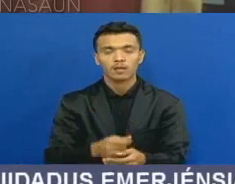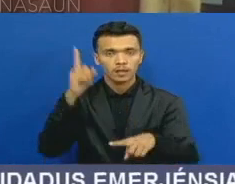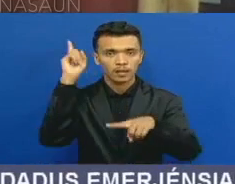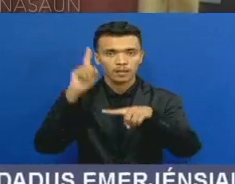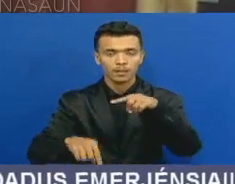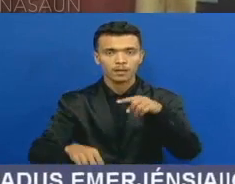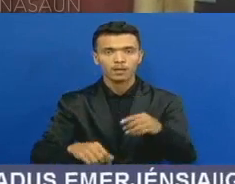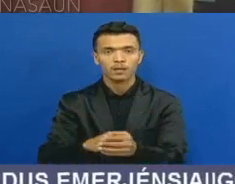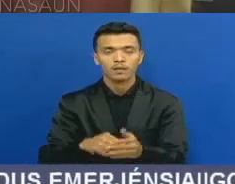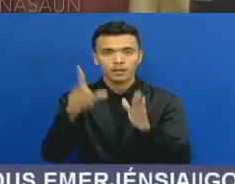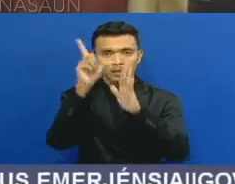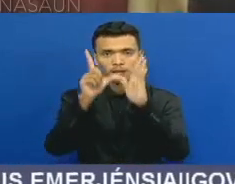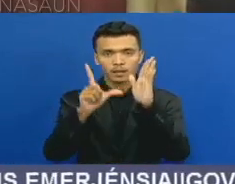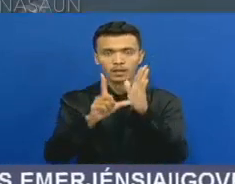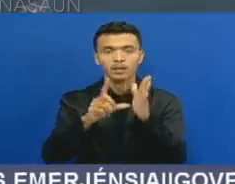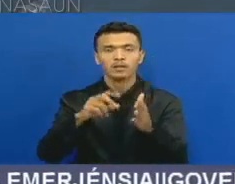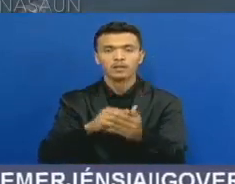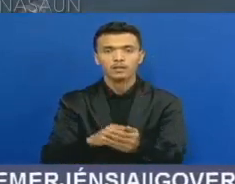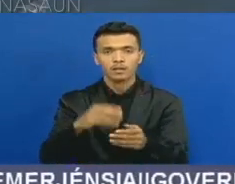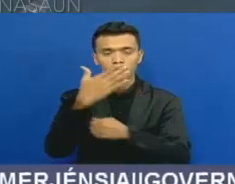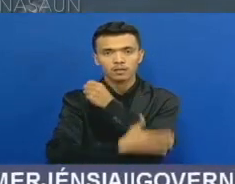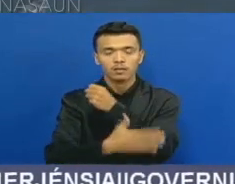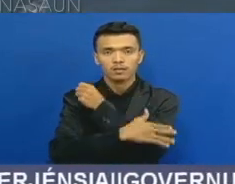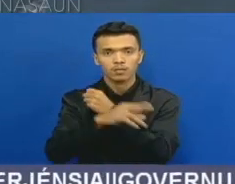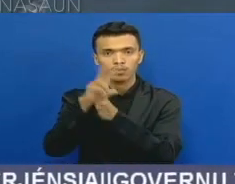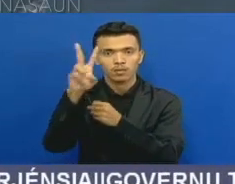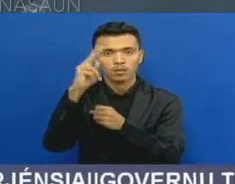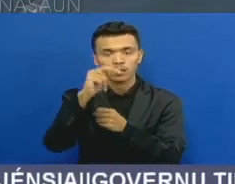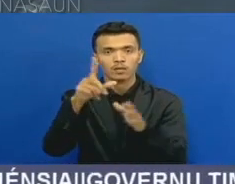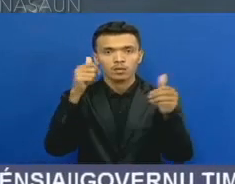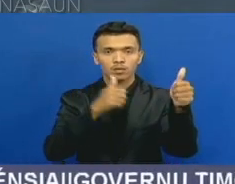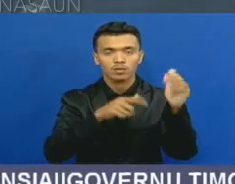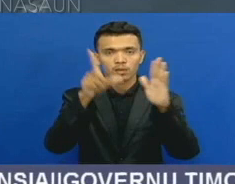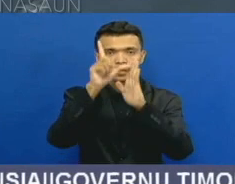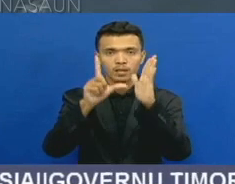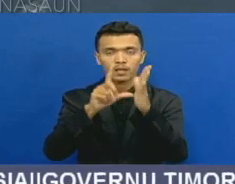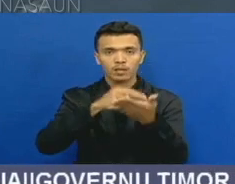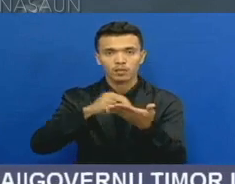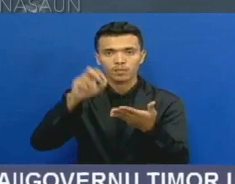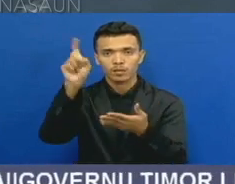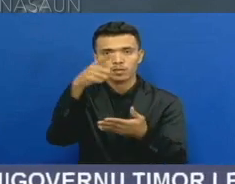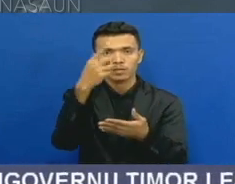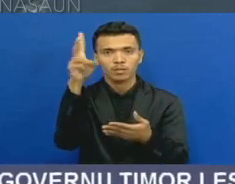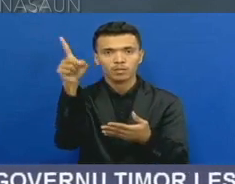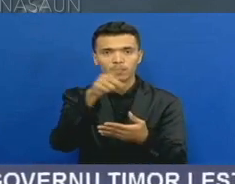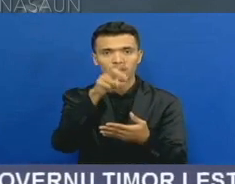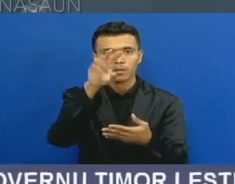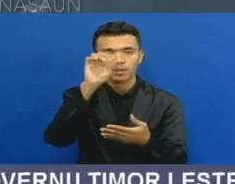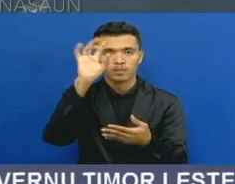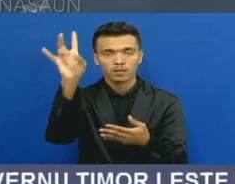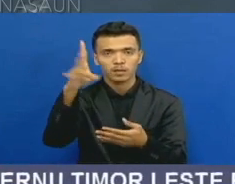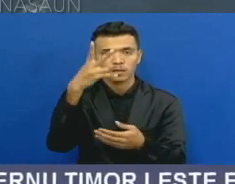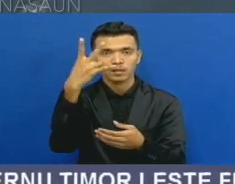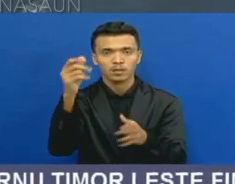lei serviço imigração na saun ruania. Entretanto, tuir lei imigração número Sanulurasen Ida Barra Rihungrua Sanulurasen